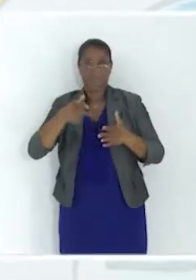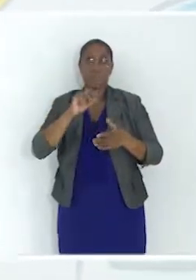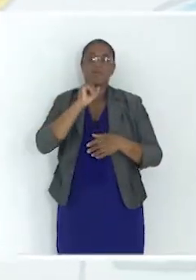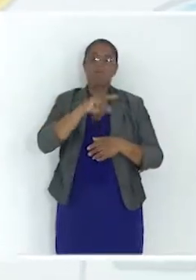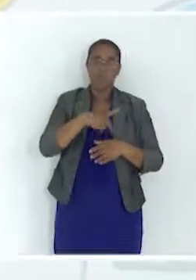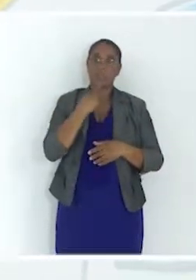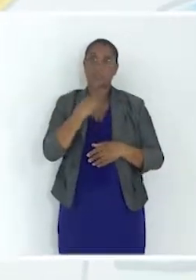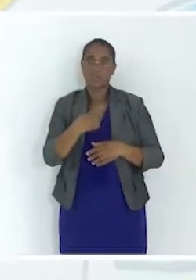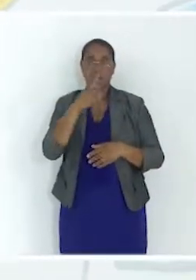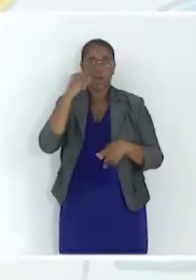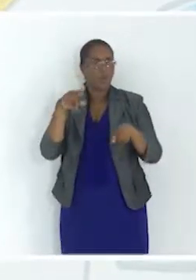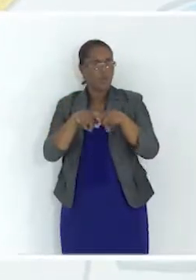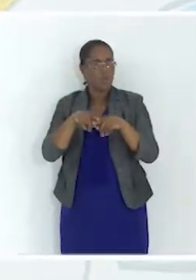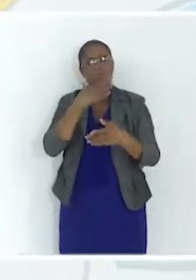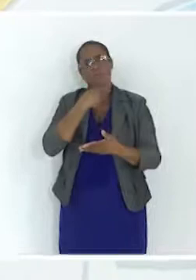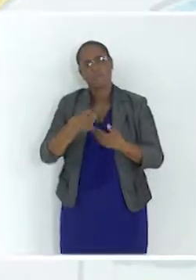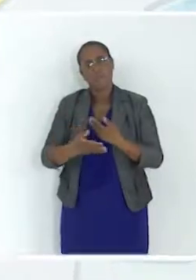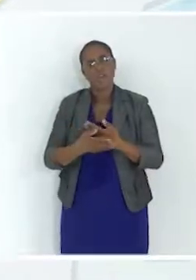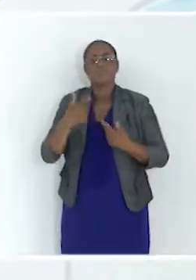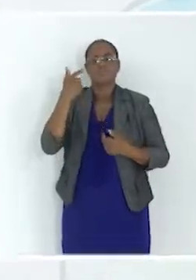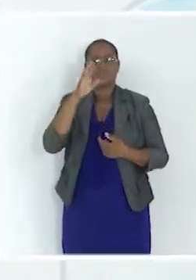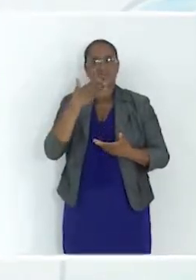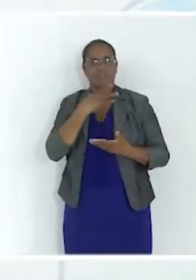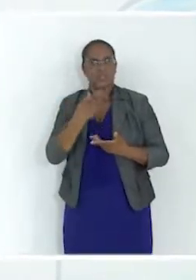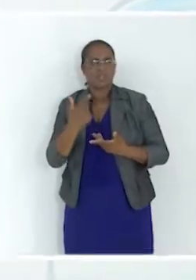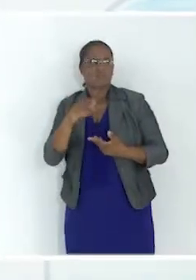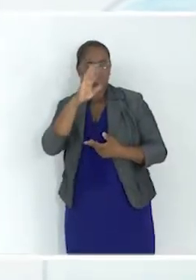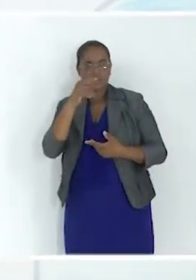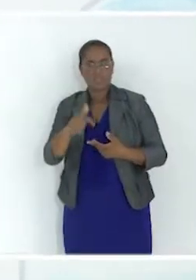tiverem, aos tios, certo? Muito bem.